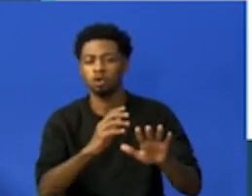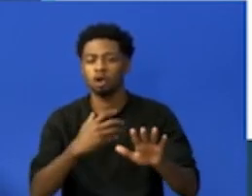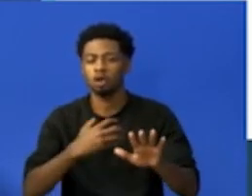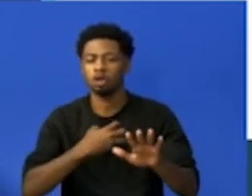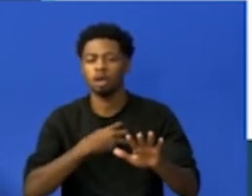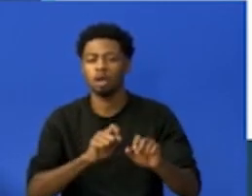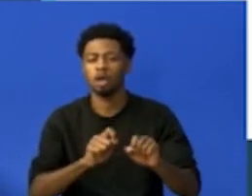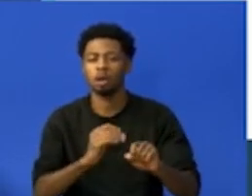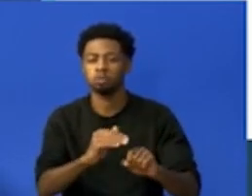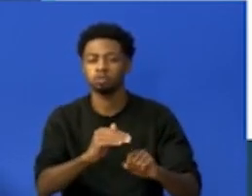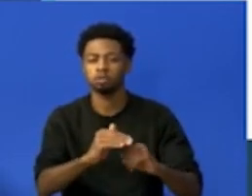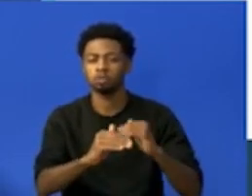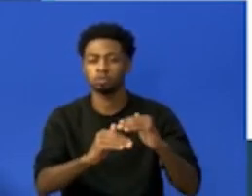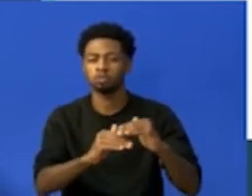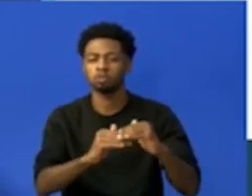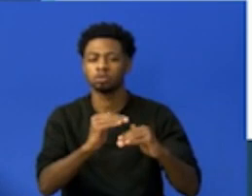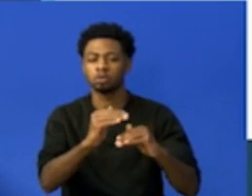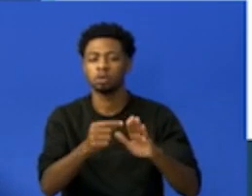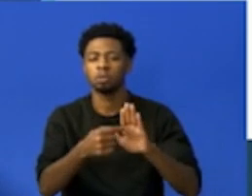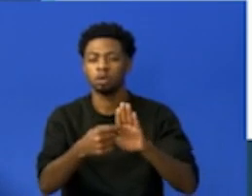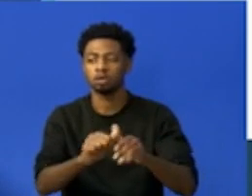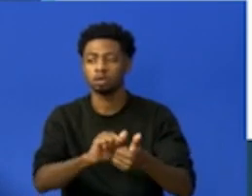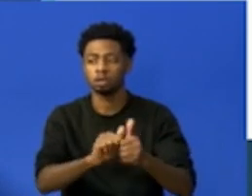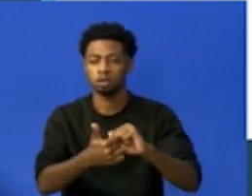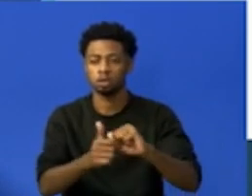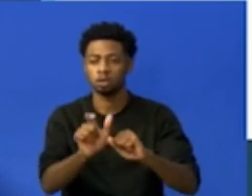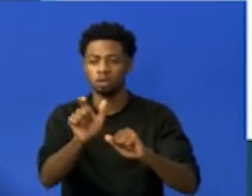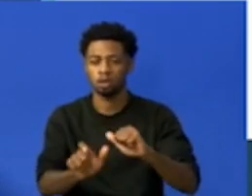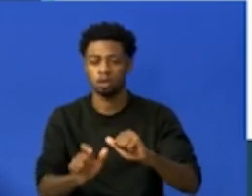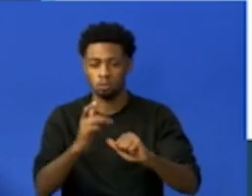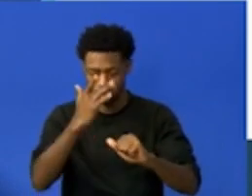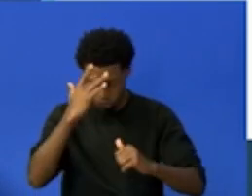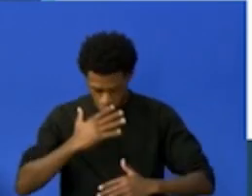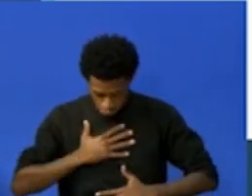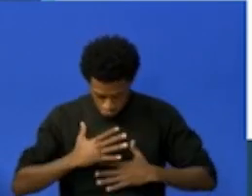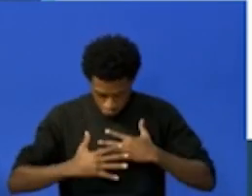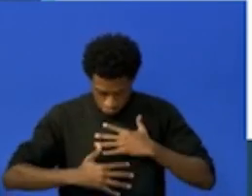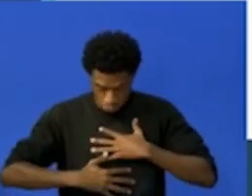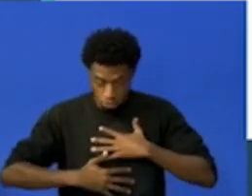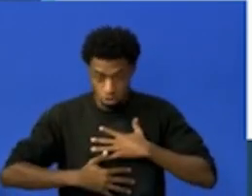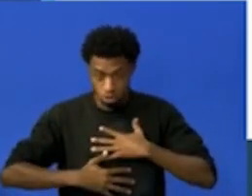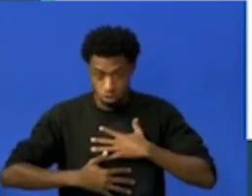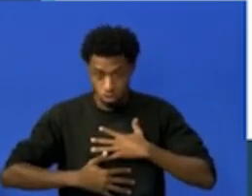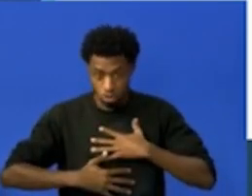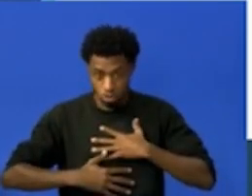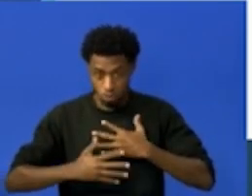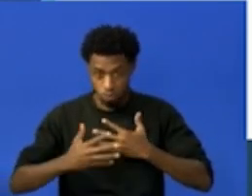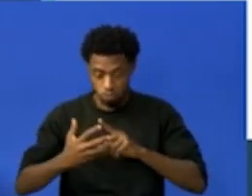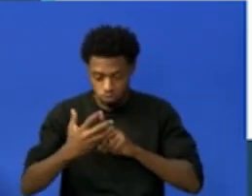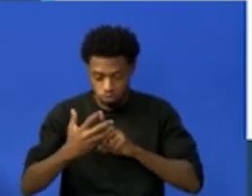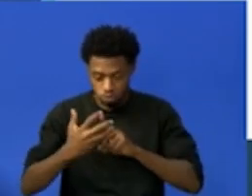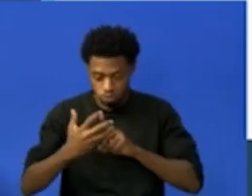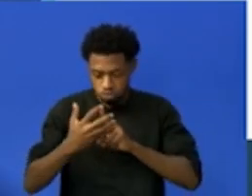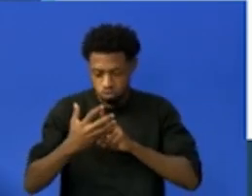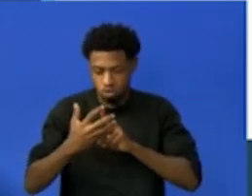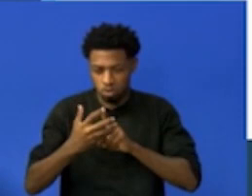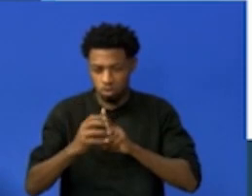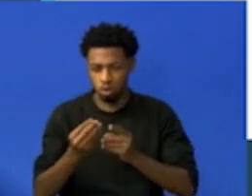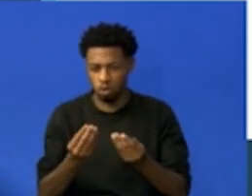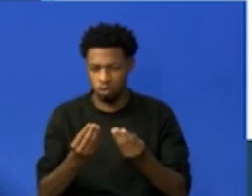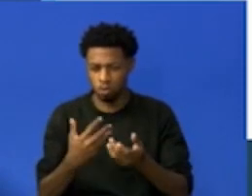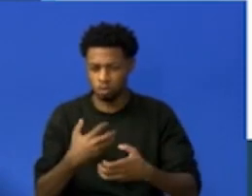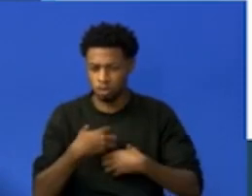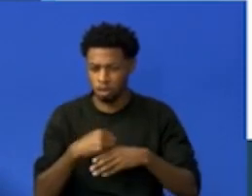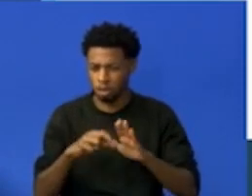por estágios que marcam a adaptação progressiva do organismo a um determinado estímulo. Nesse sentido, como é o padrão